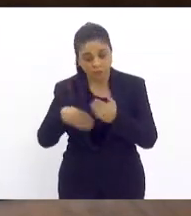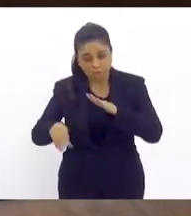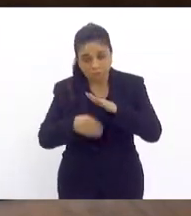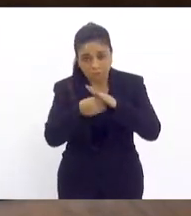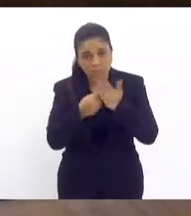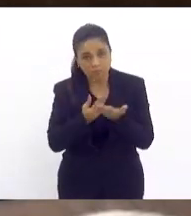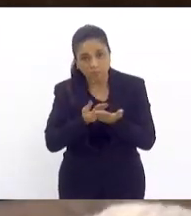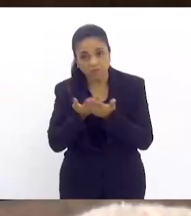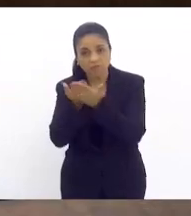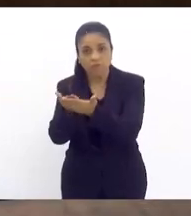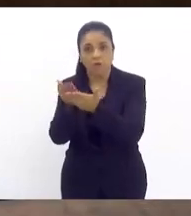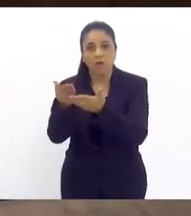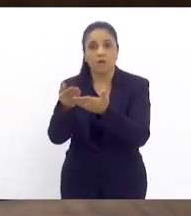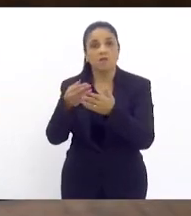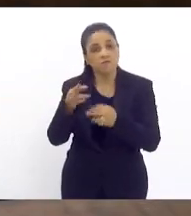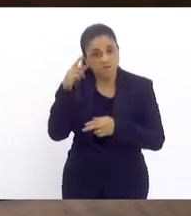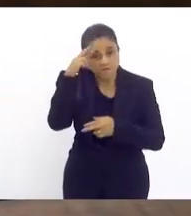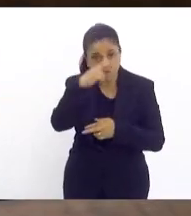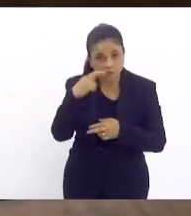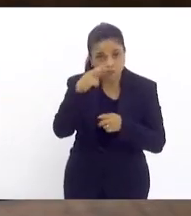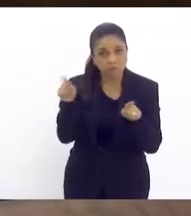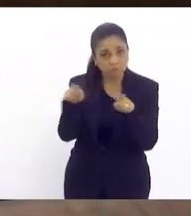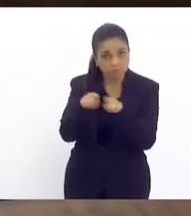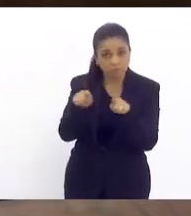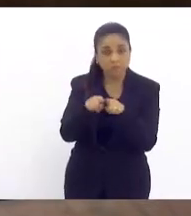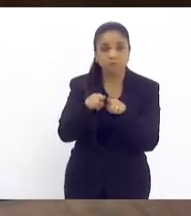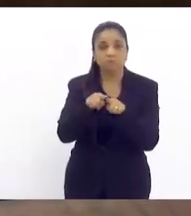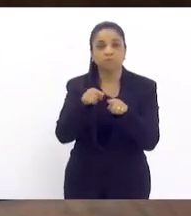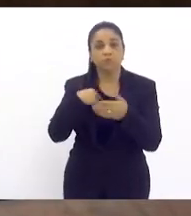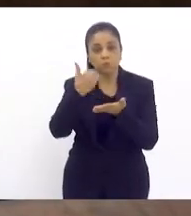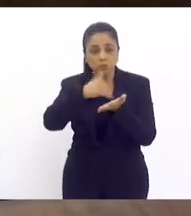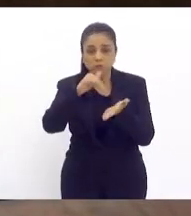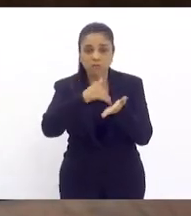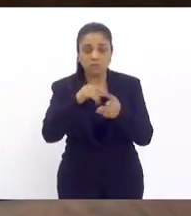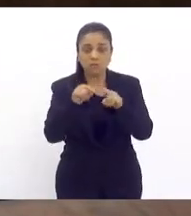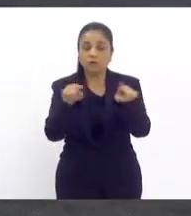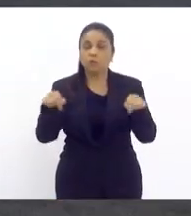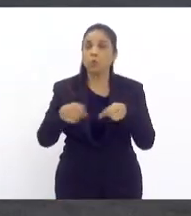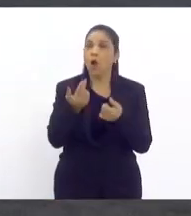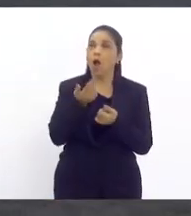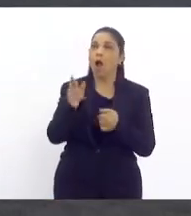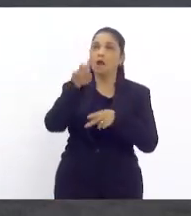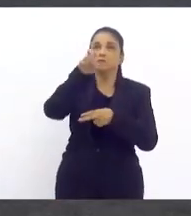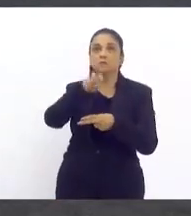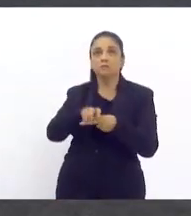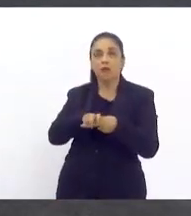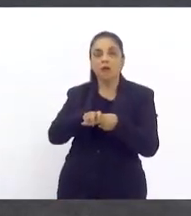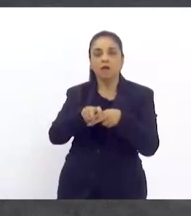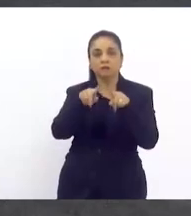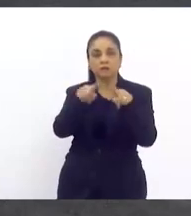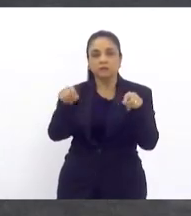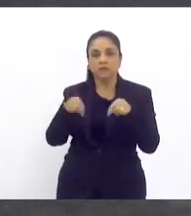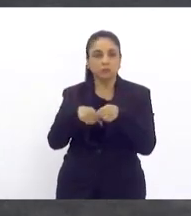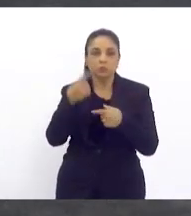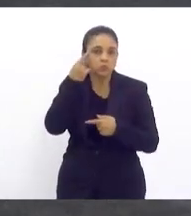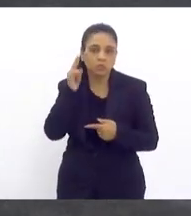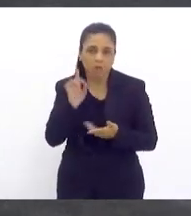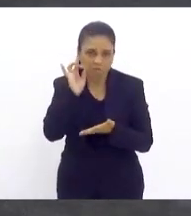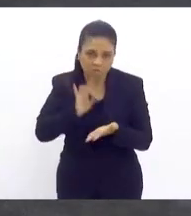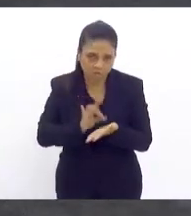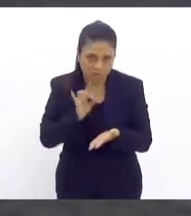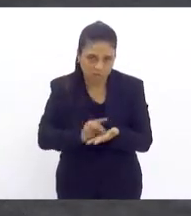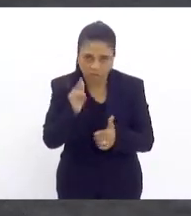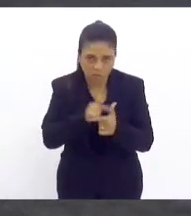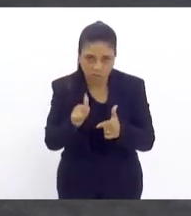Deputado Felipe e vamos fiscalizar por quê pô o secretário fica no ar condicionado na salinha não sabe a realidade nós vamos estar